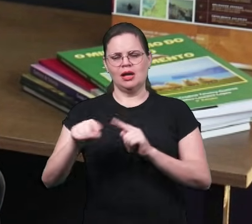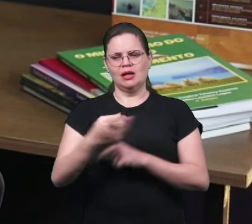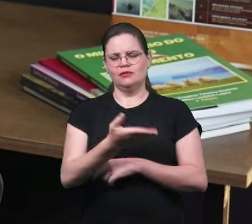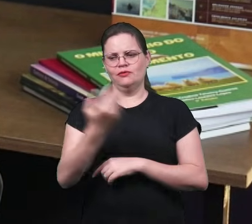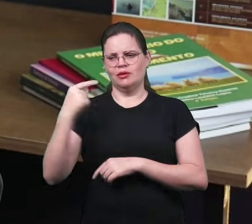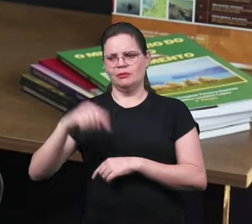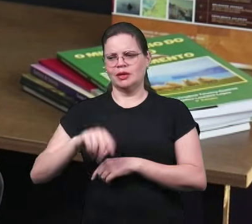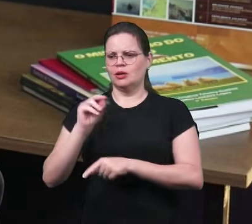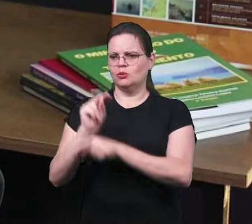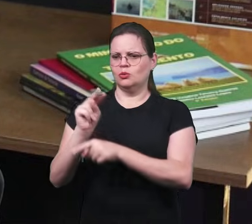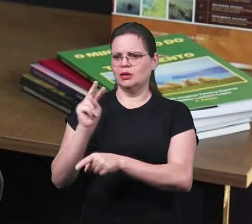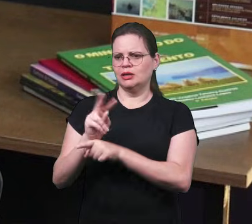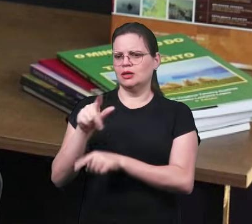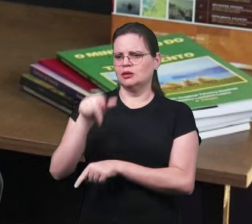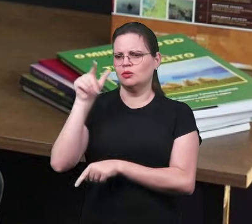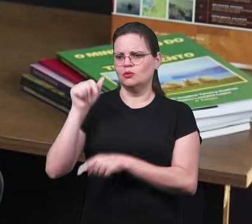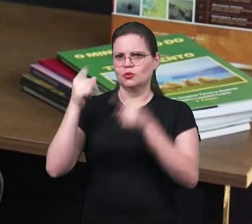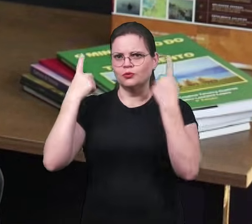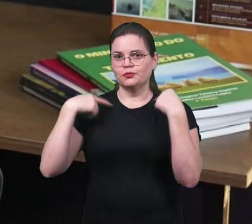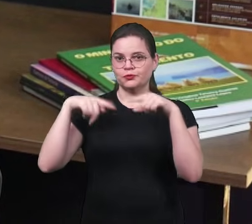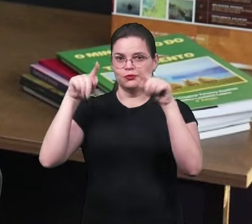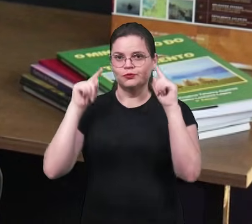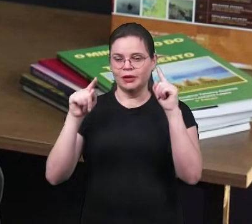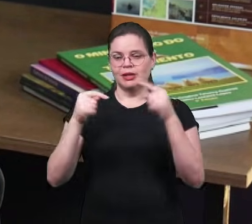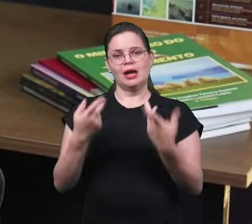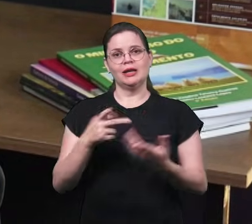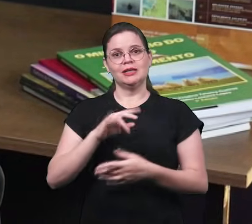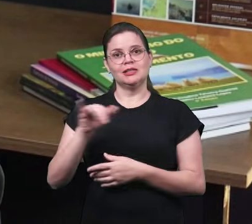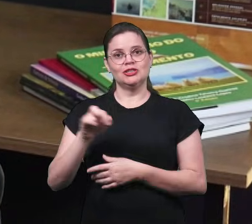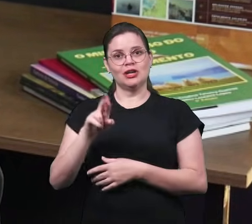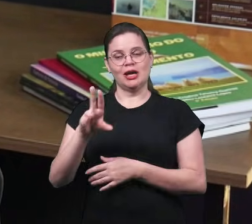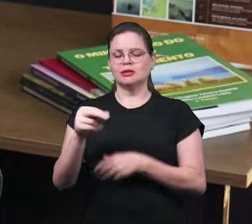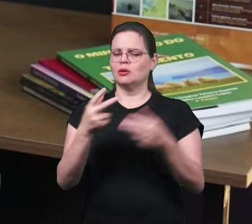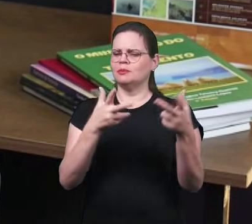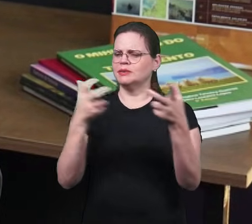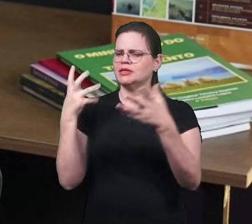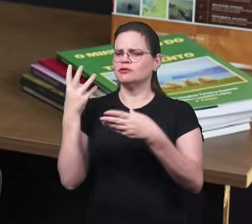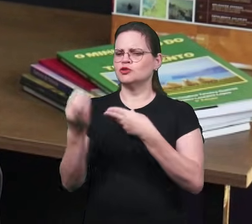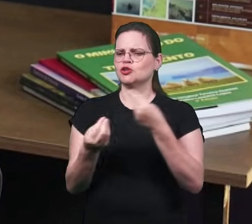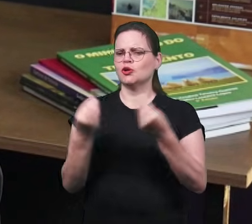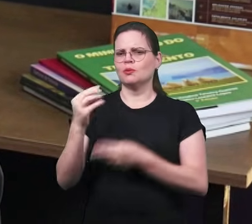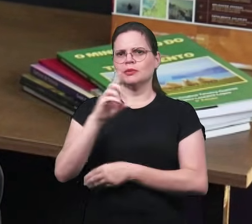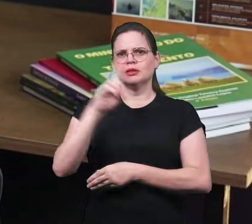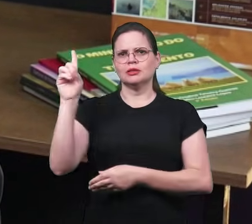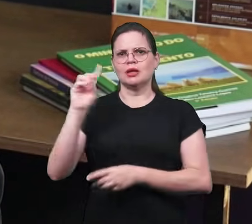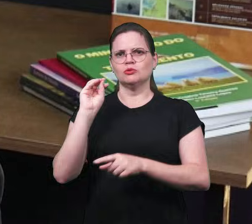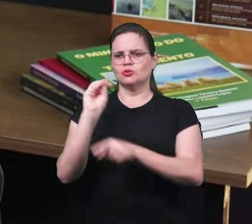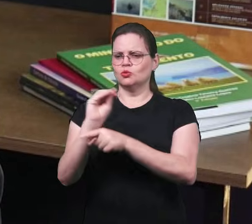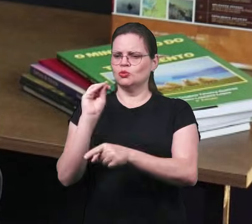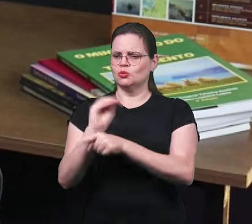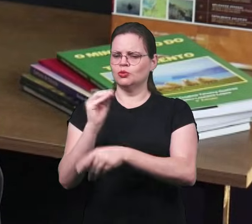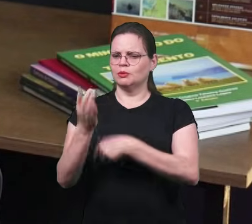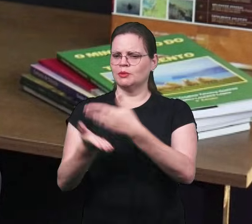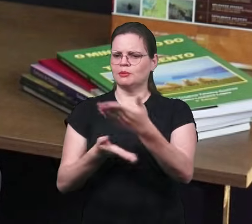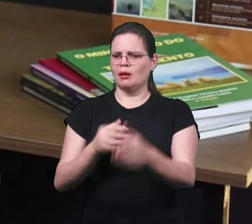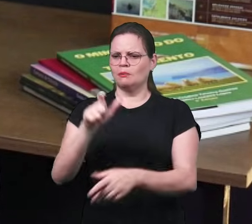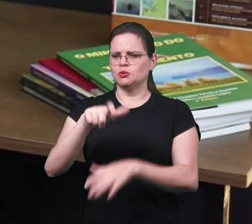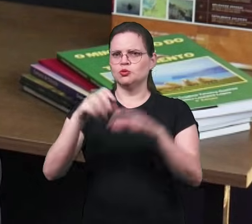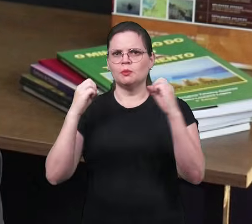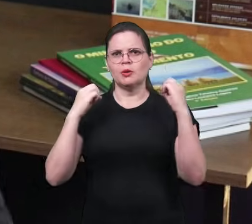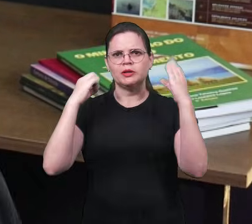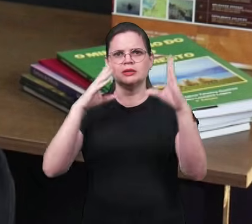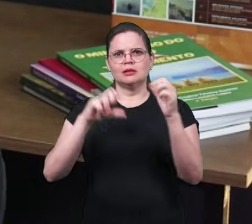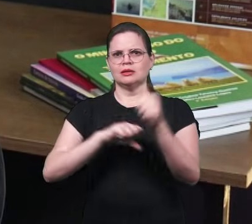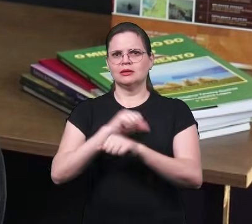que Deus fez, né? Então é maravilhoso isso, porque nós vemos, o que você está dizendo, essa transformação que Deus faz na vida do